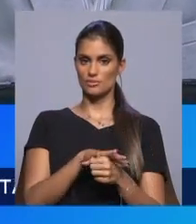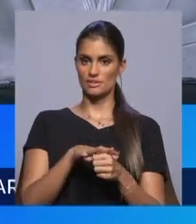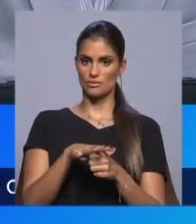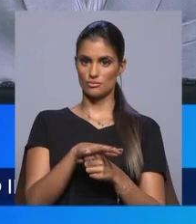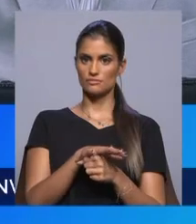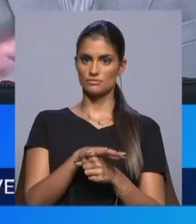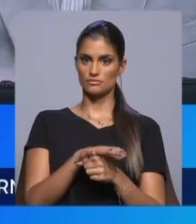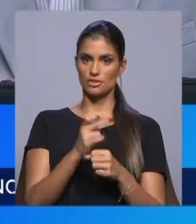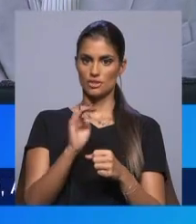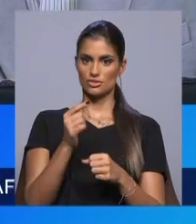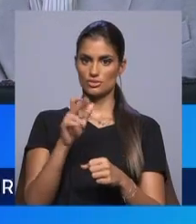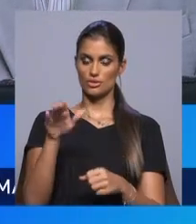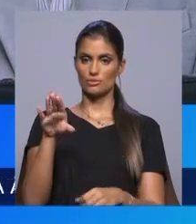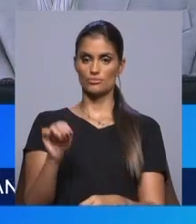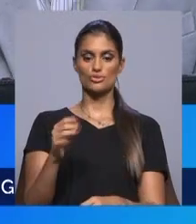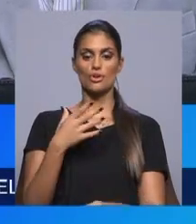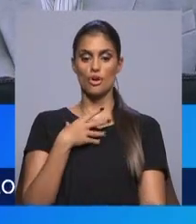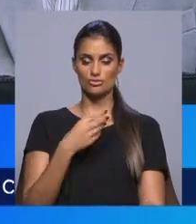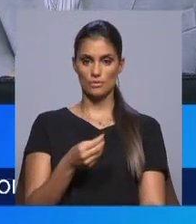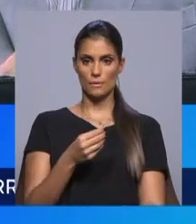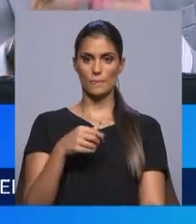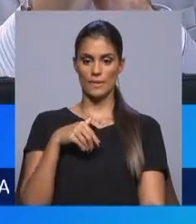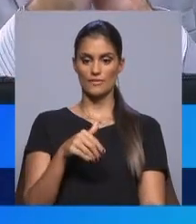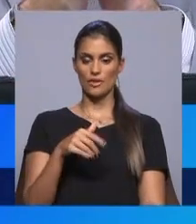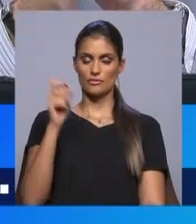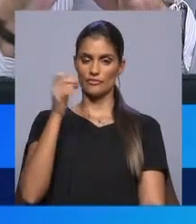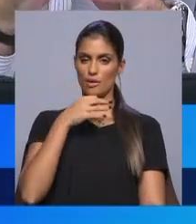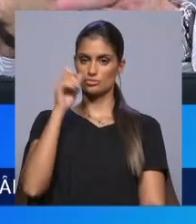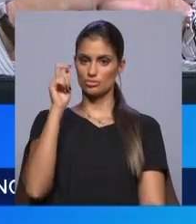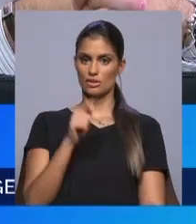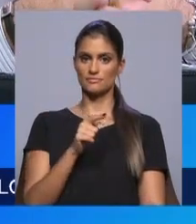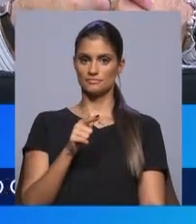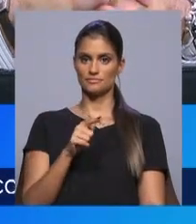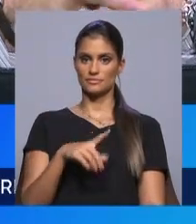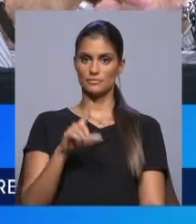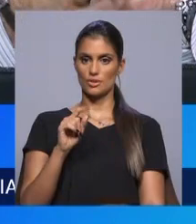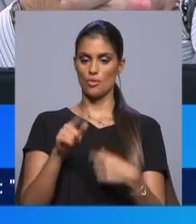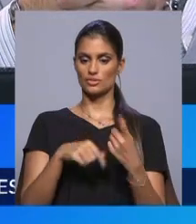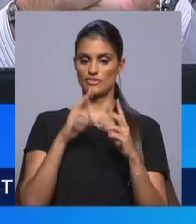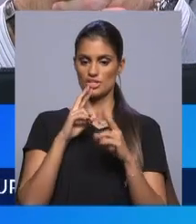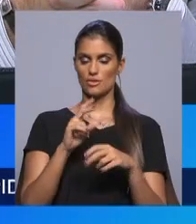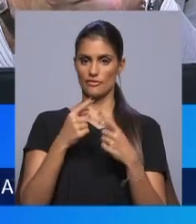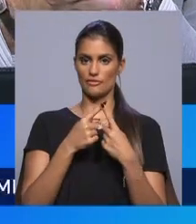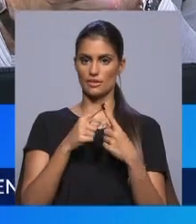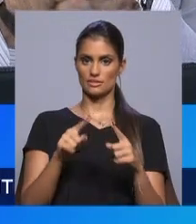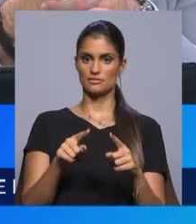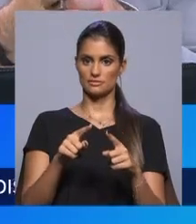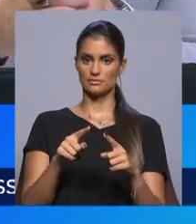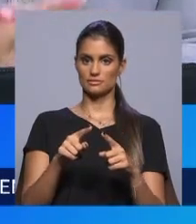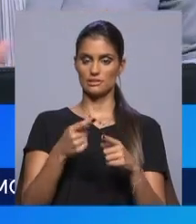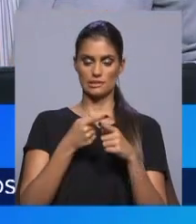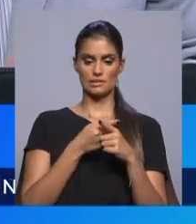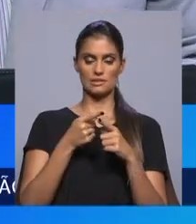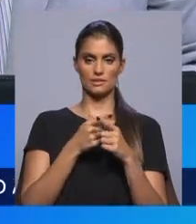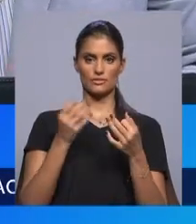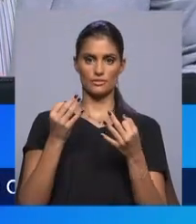os astrónomos, que eles gostam muito. Vamos então ao nosso Sol, para dar conta também de uma outra investigação que é particularmente